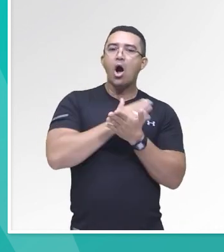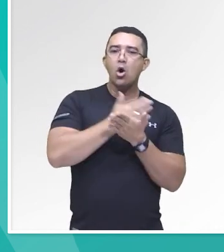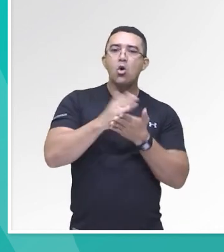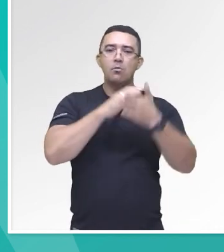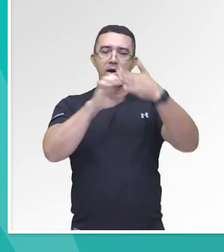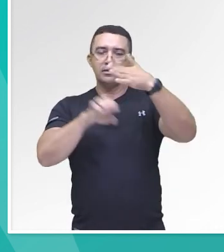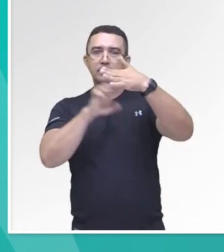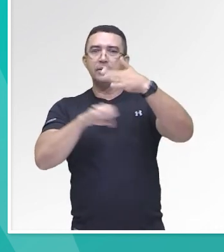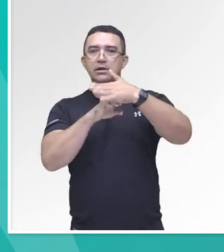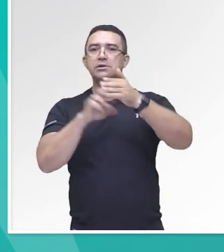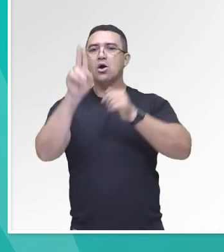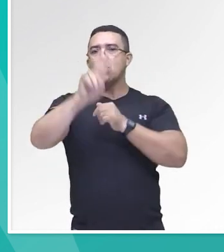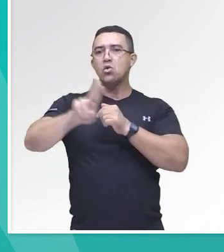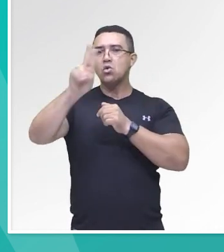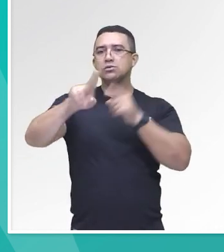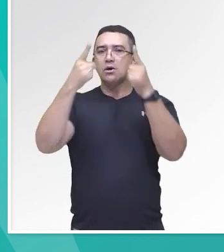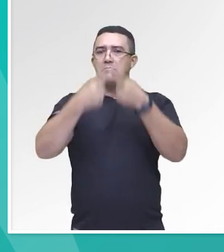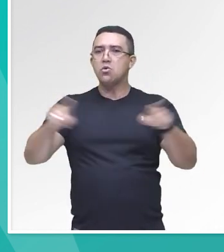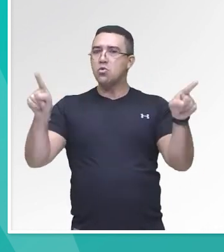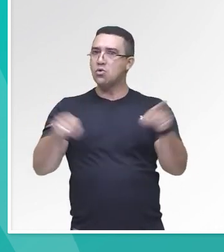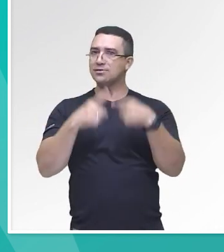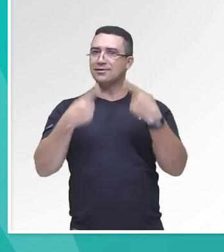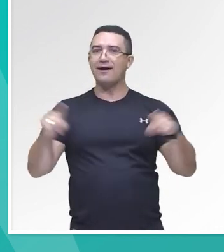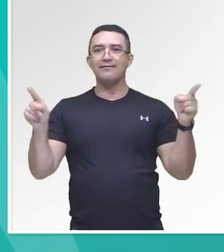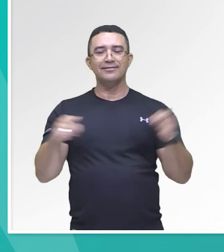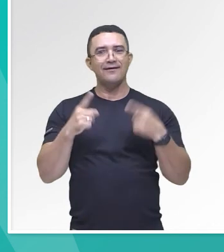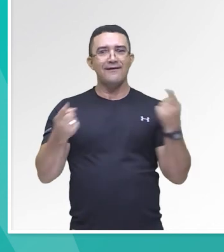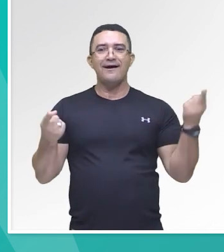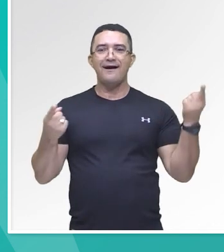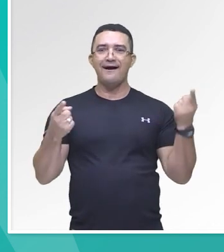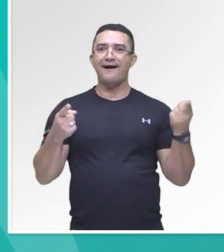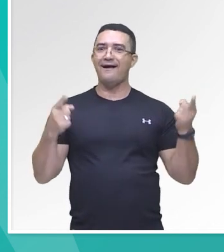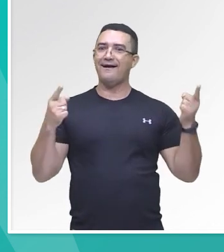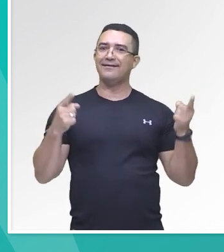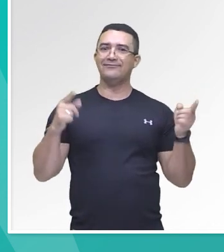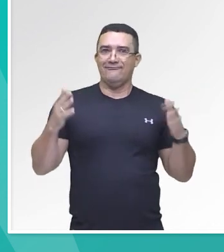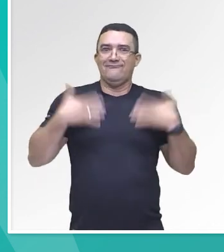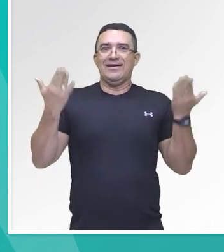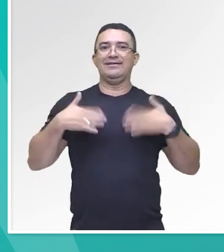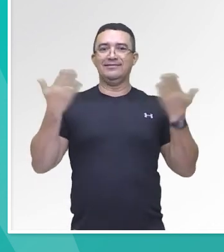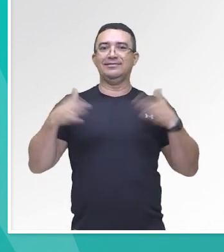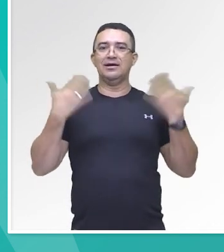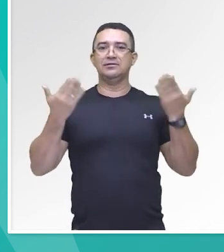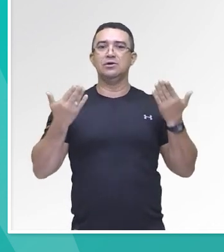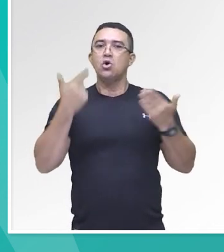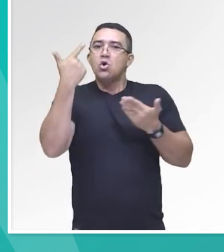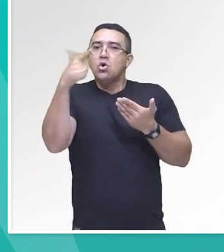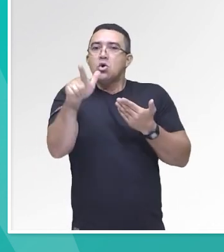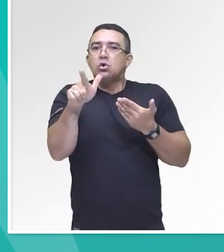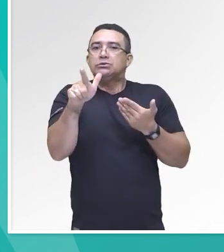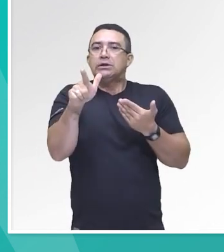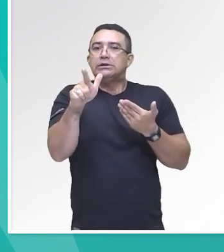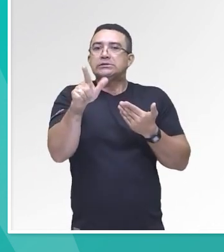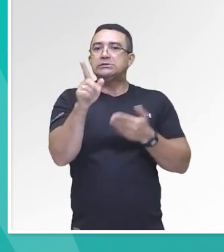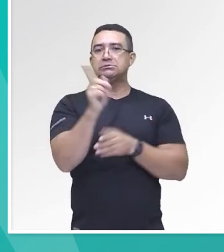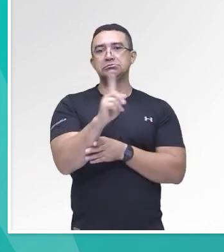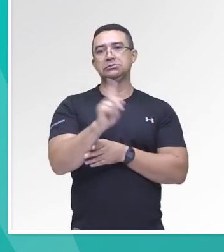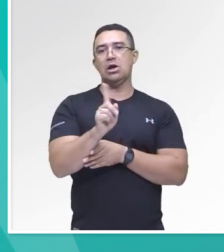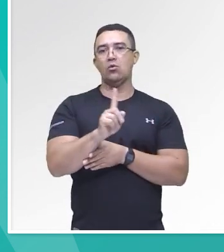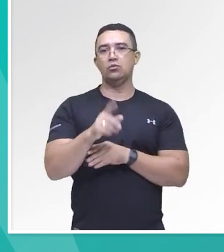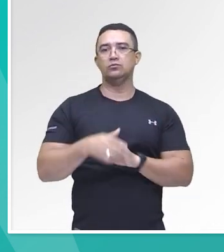outras super-heróis. Percebam que eu omiti o quê? O verbo